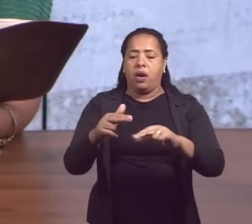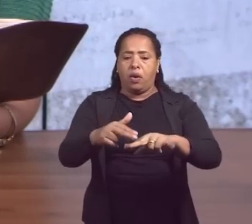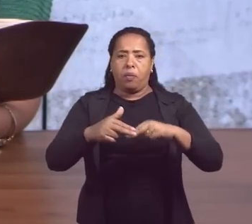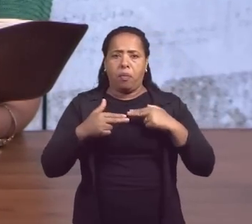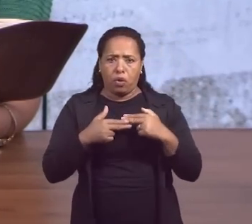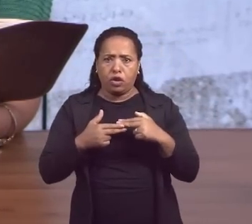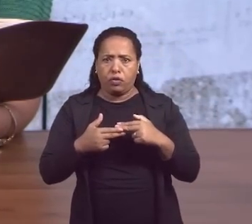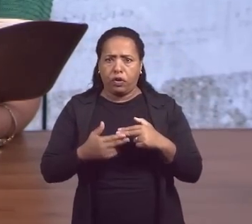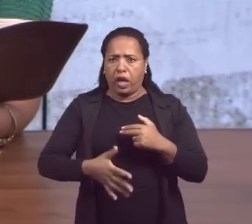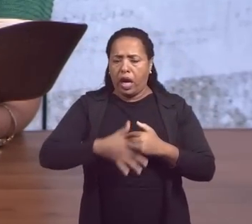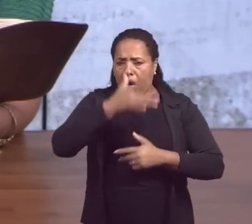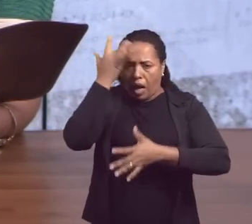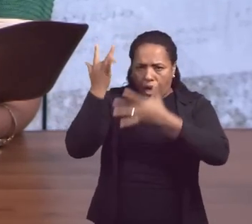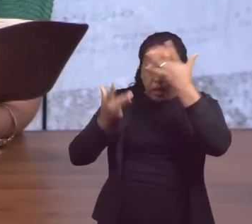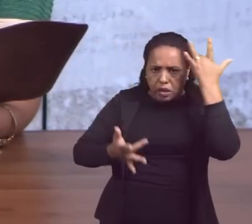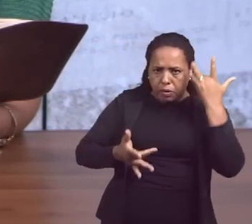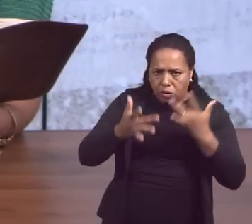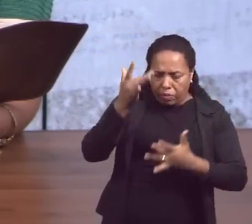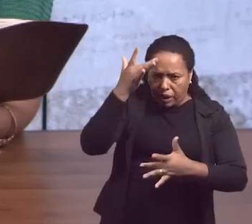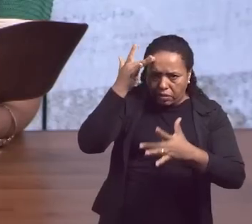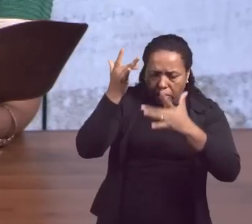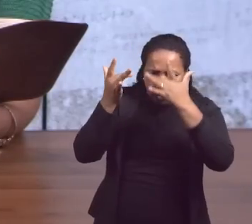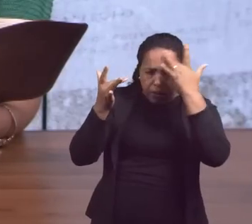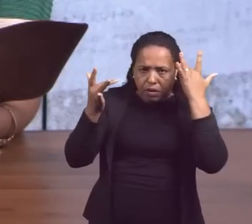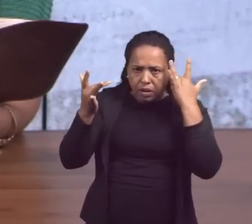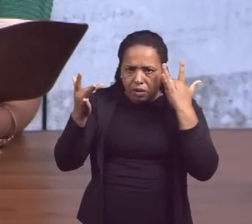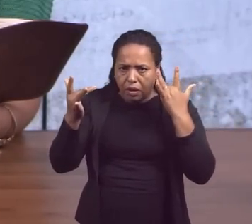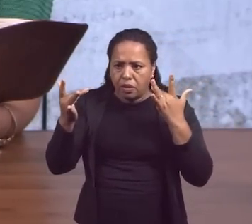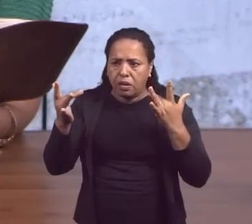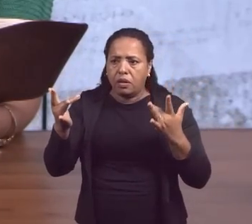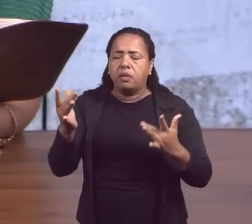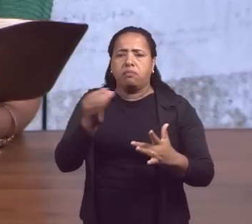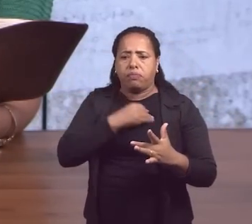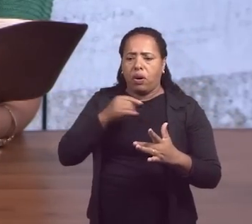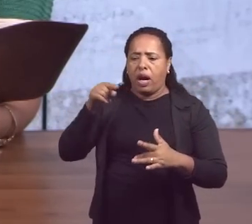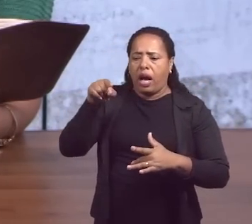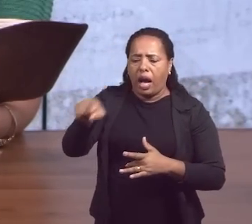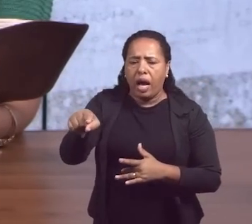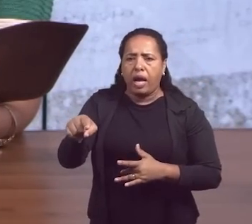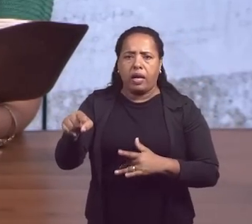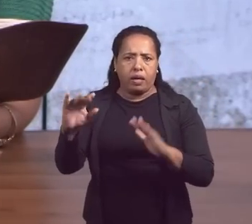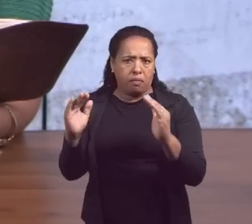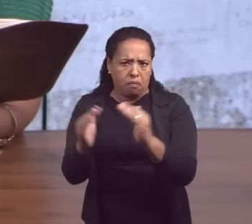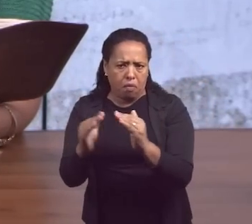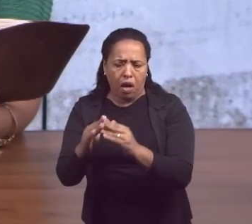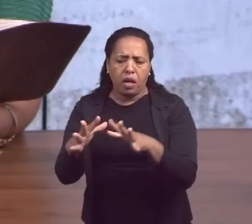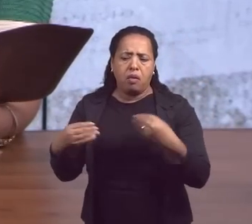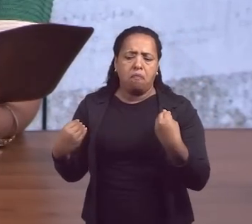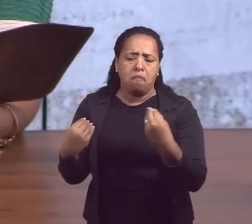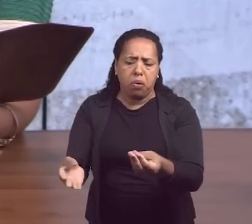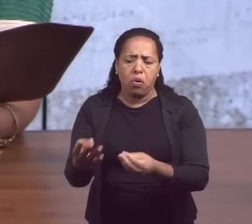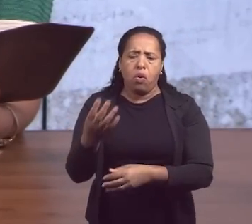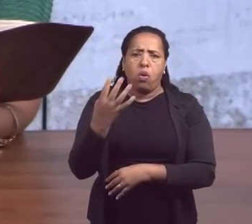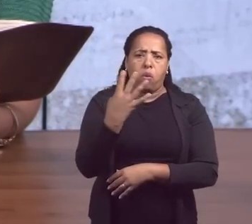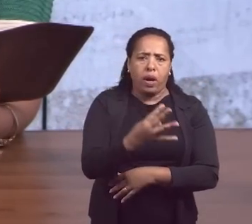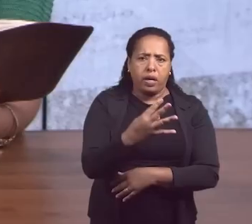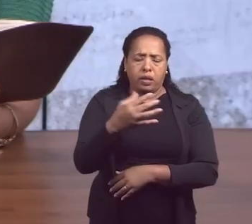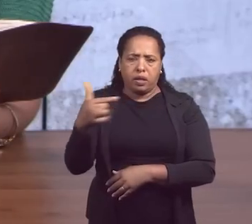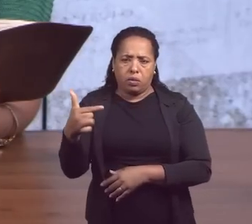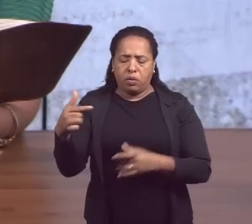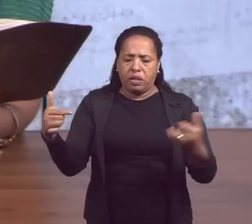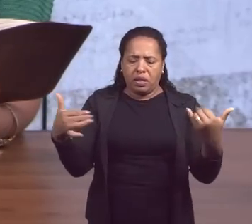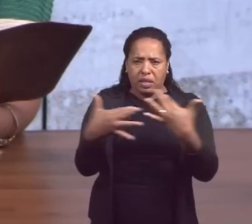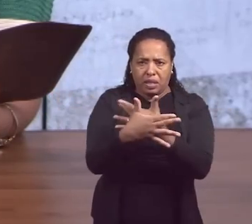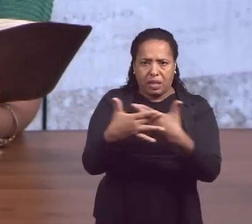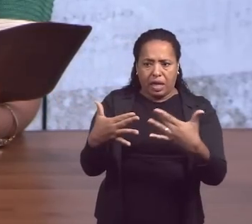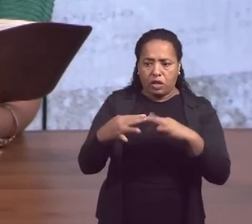ali se acolha. E além destas, lhes dareis 42 cidades. Todas as